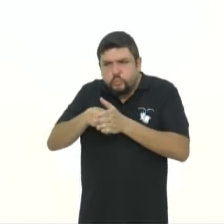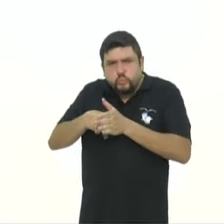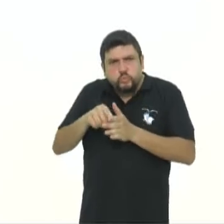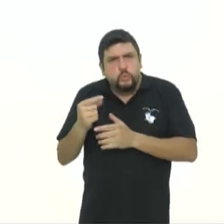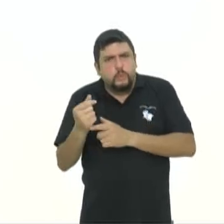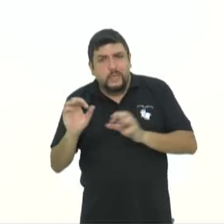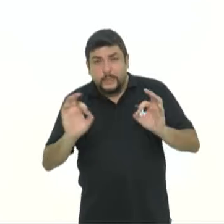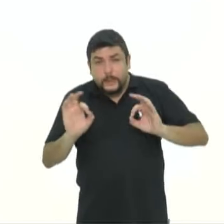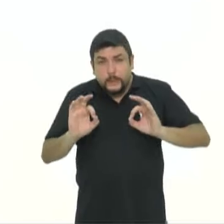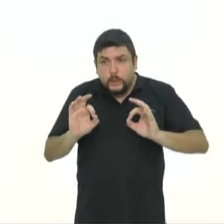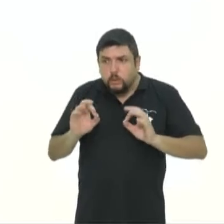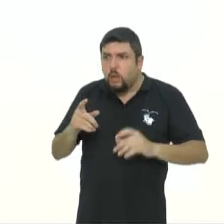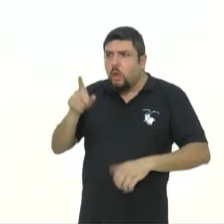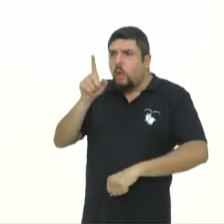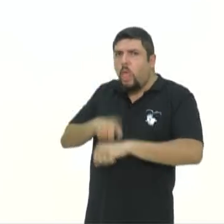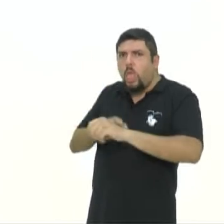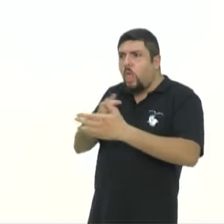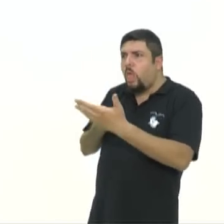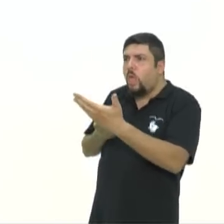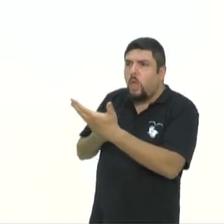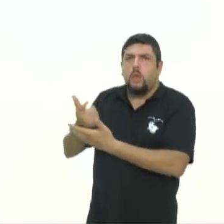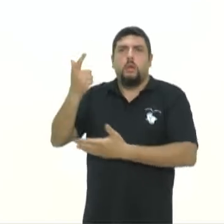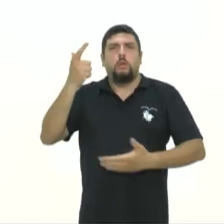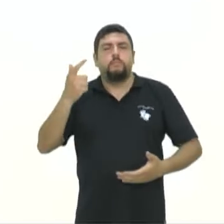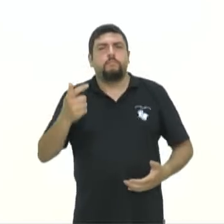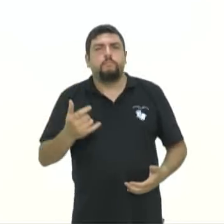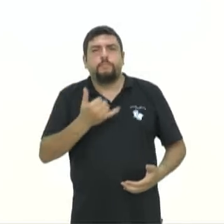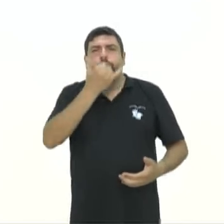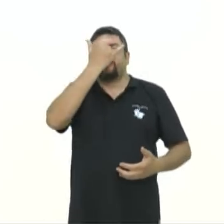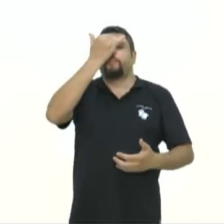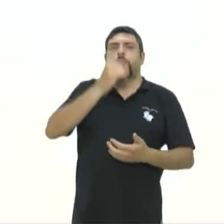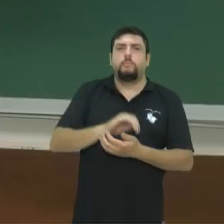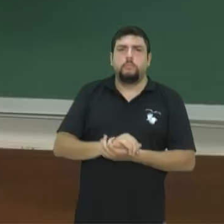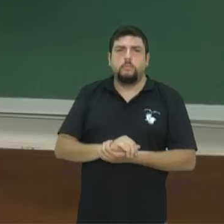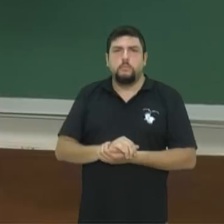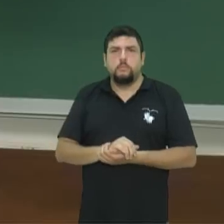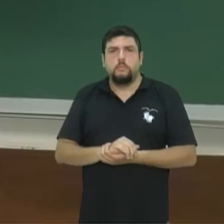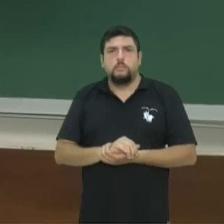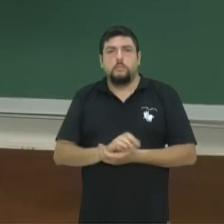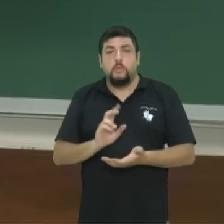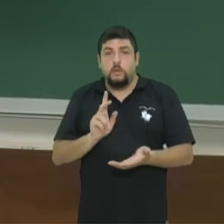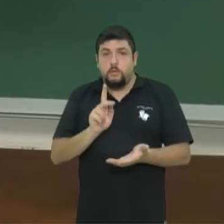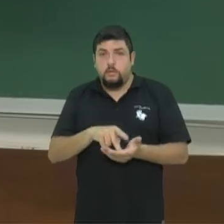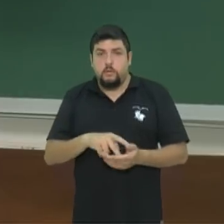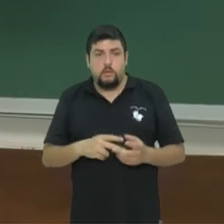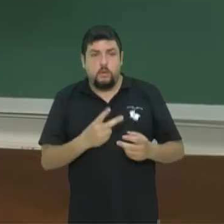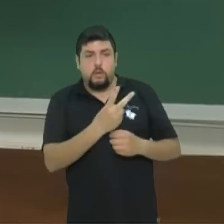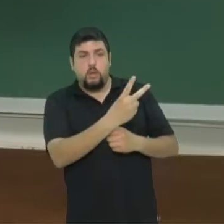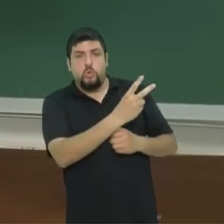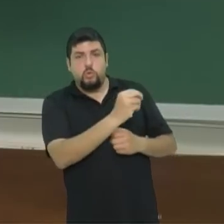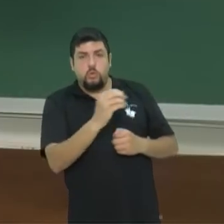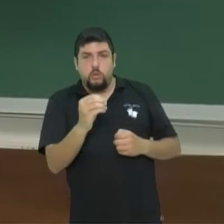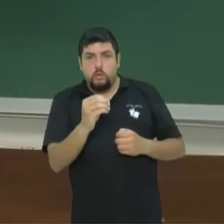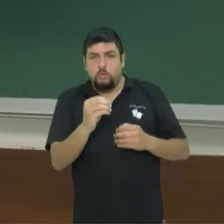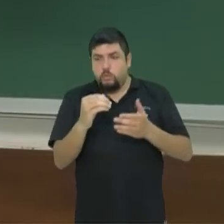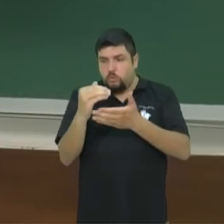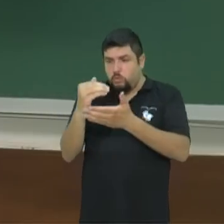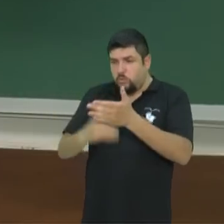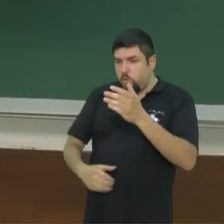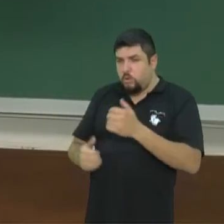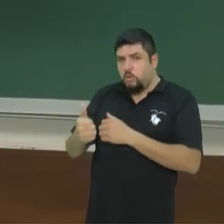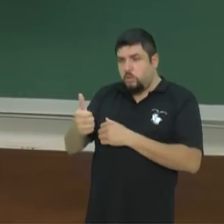quem escreveu aí que a bolsa, ao invés de baixar de 200 para 150, para 120, o valor